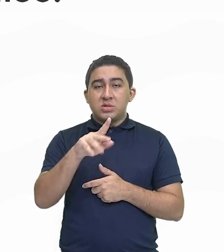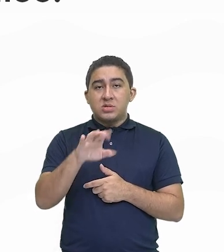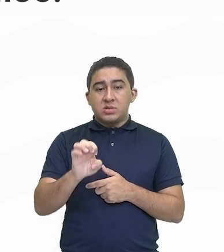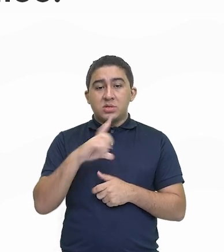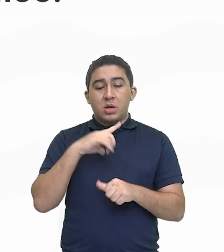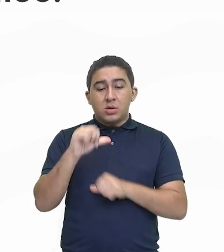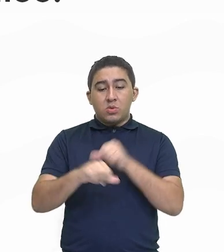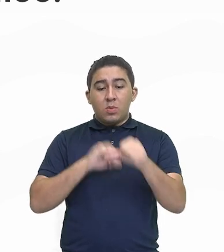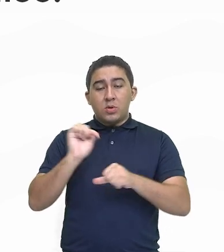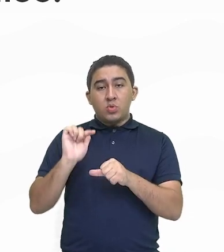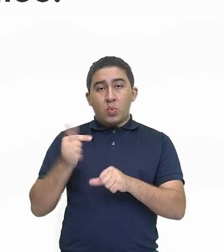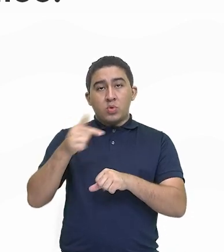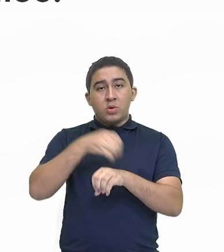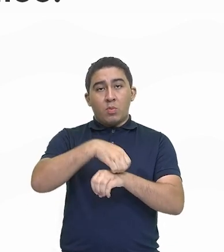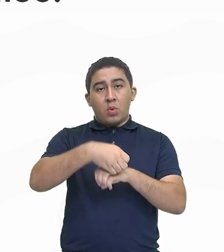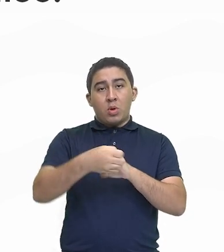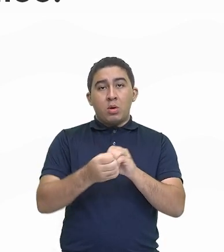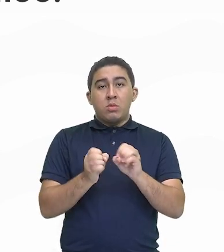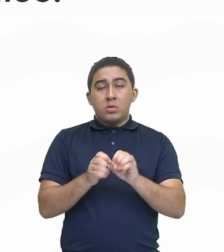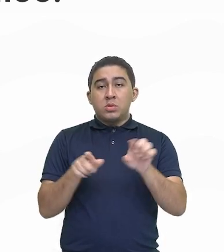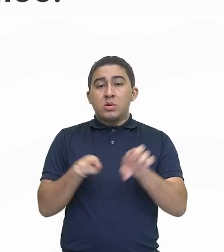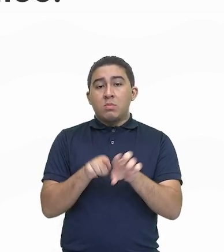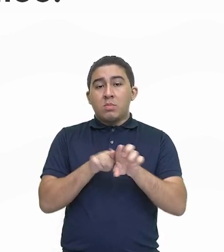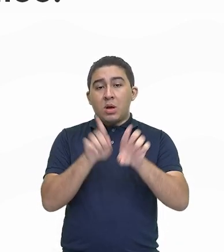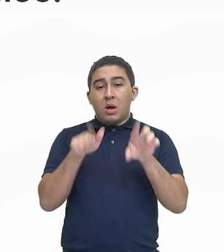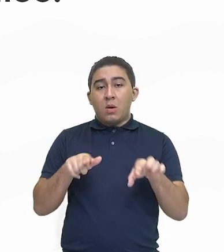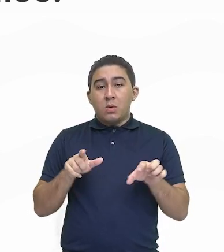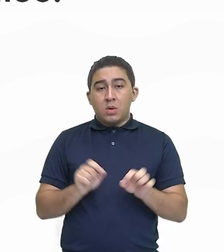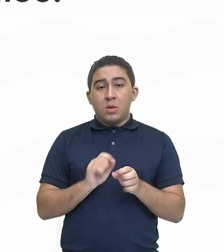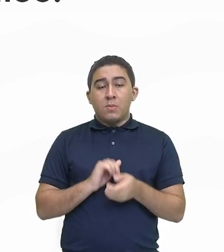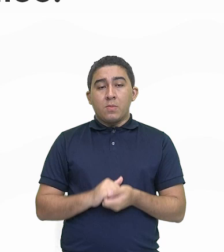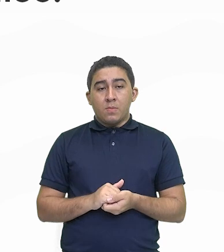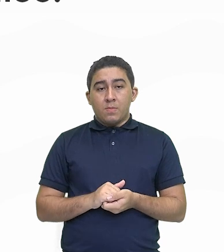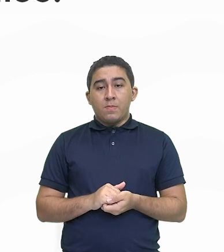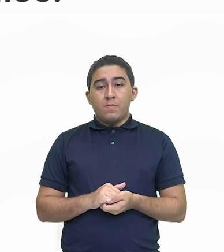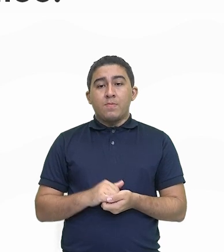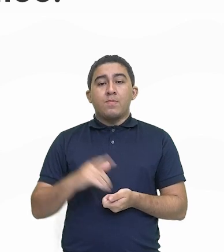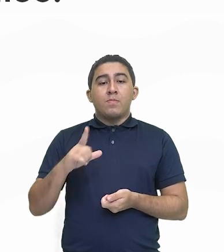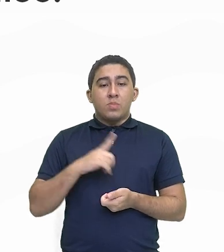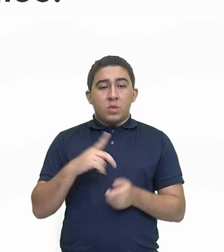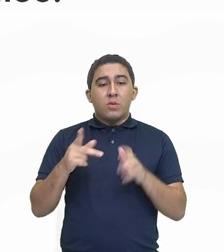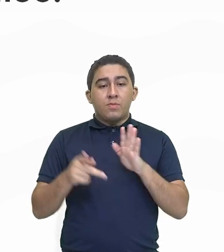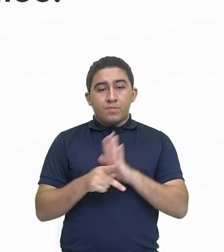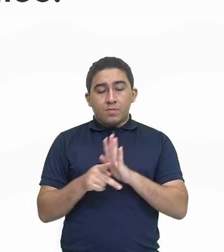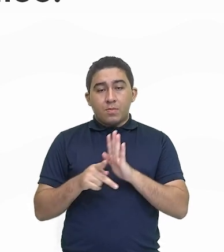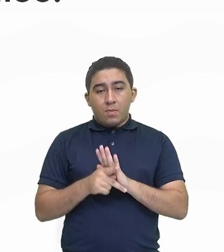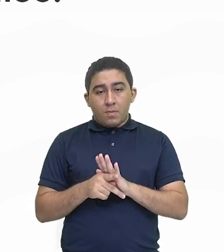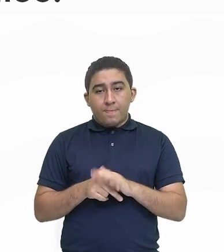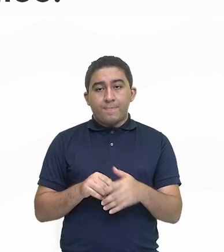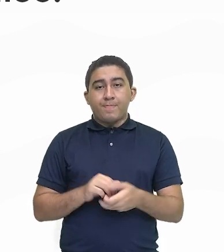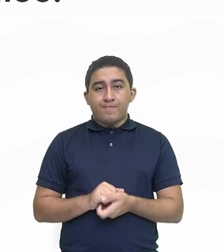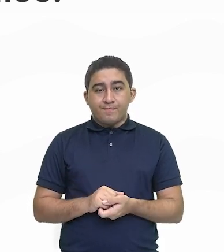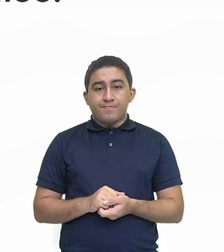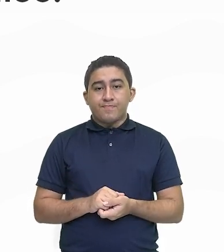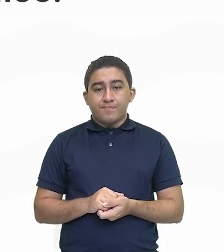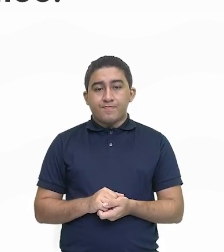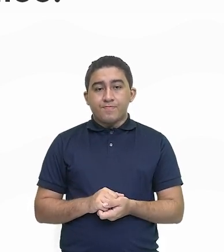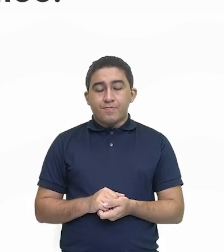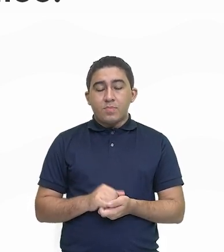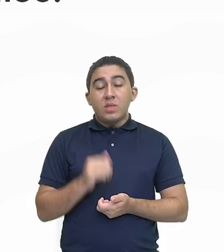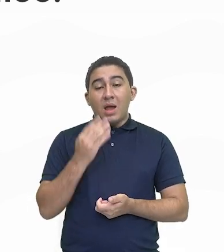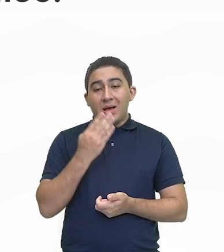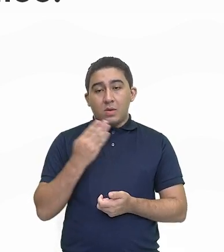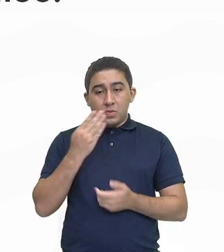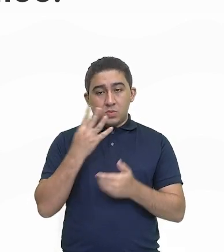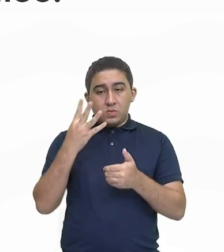em outra molécula que vai ser acumulada em forma de glicose, né, em